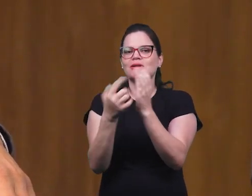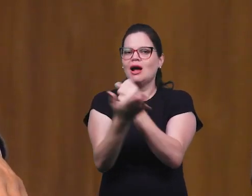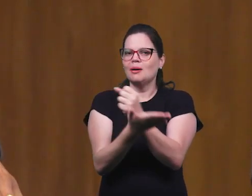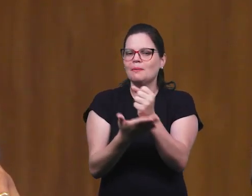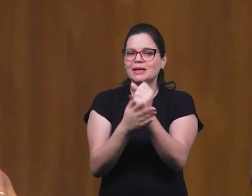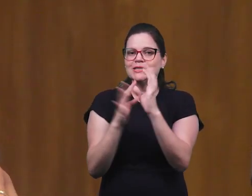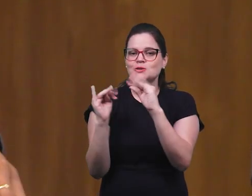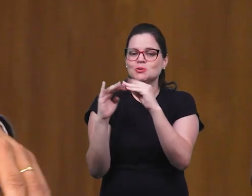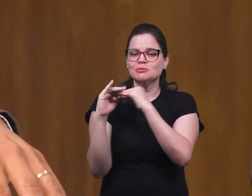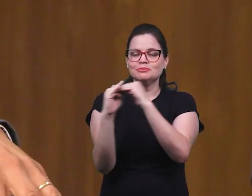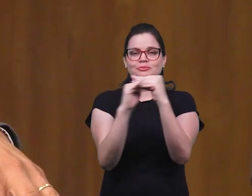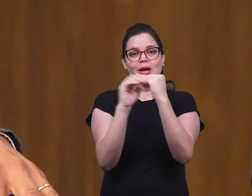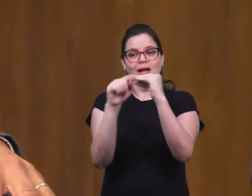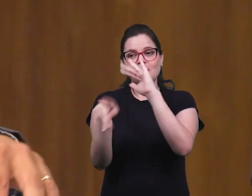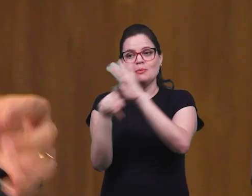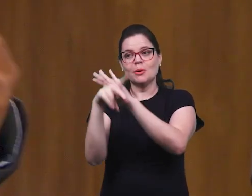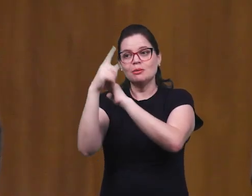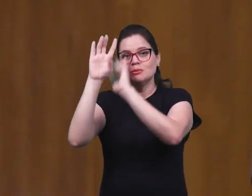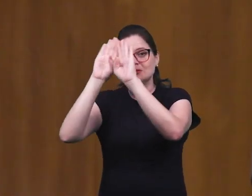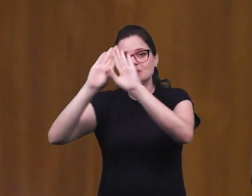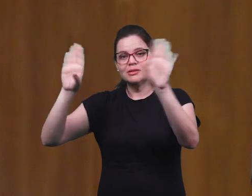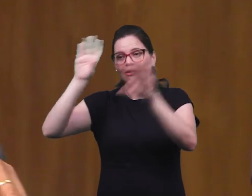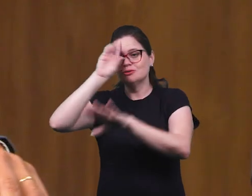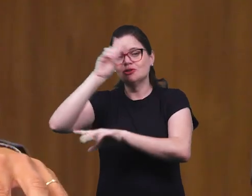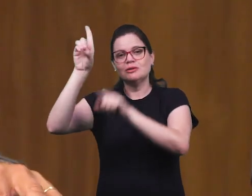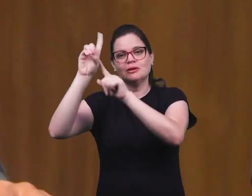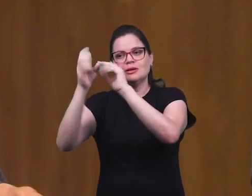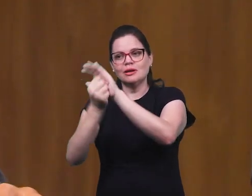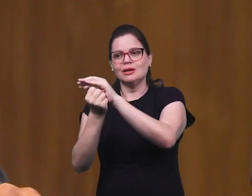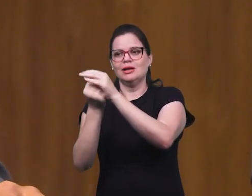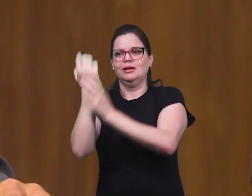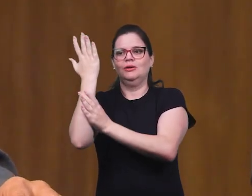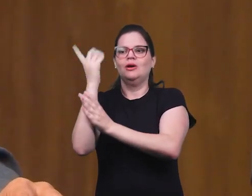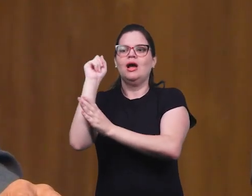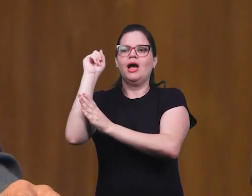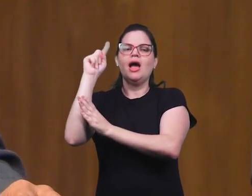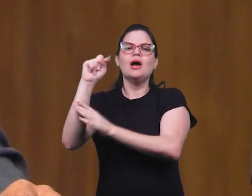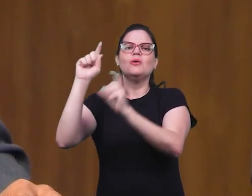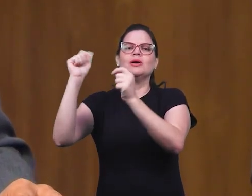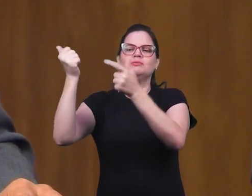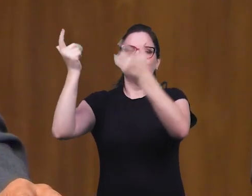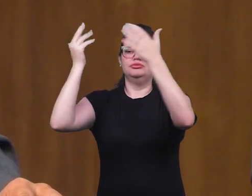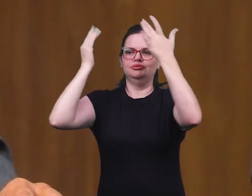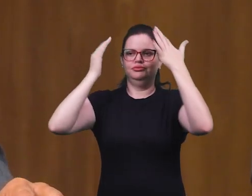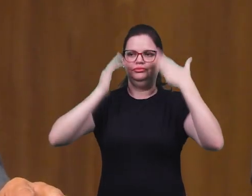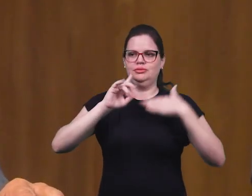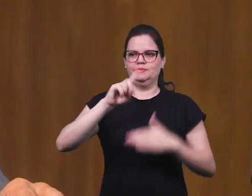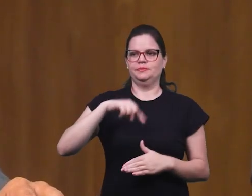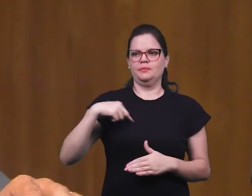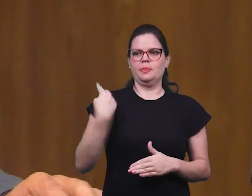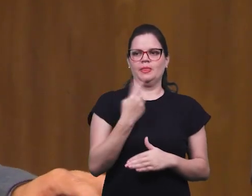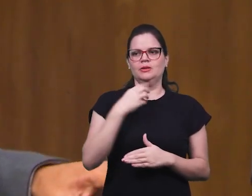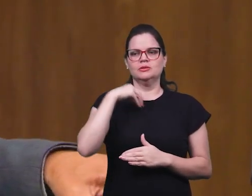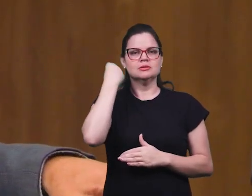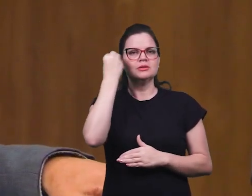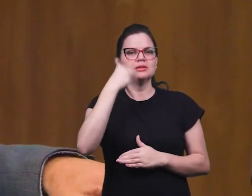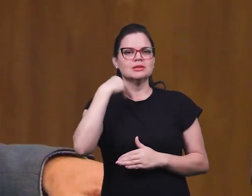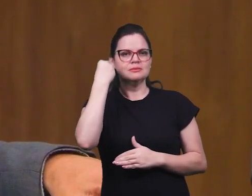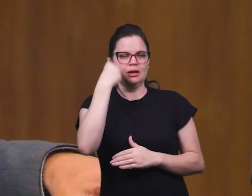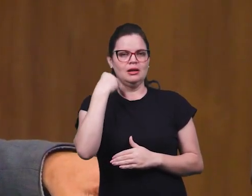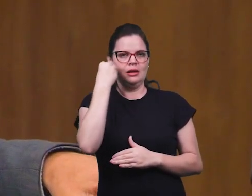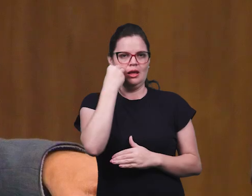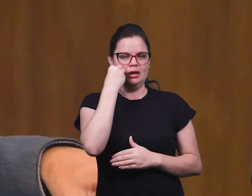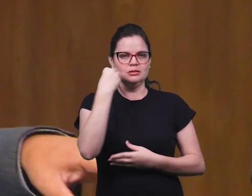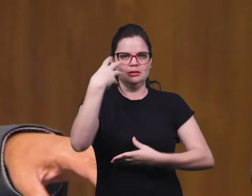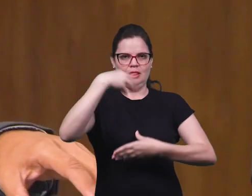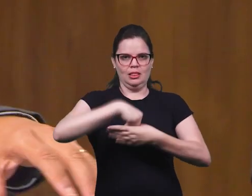doutrina, é o que realmente traz para nós os grandes benefícios. E a nossa experiência com a